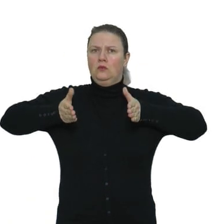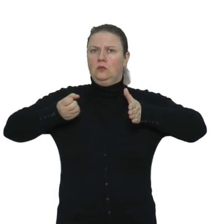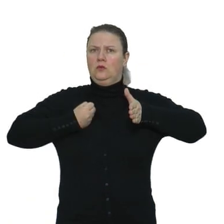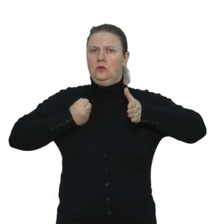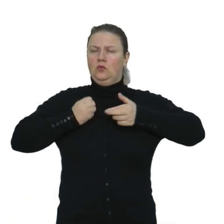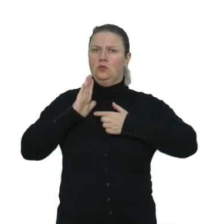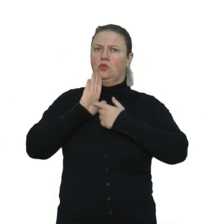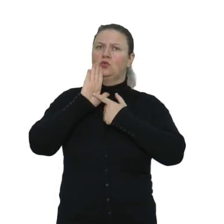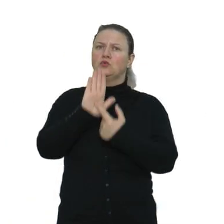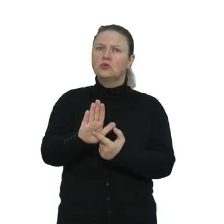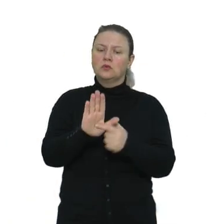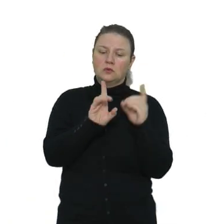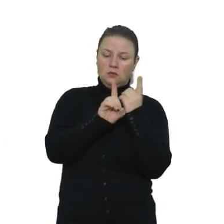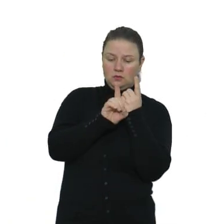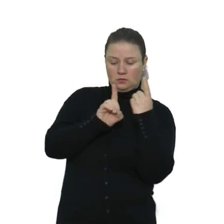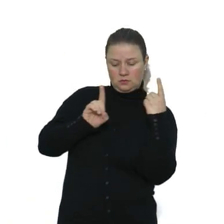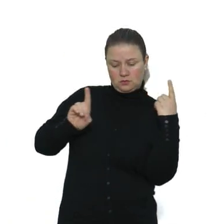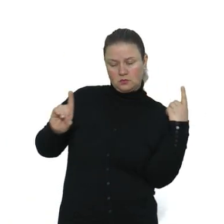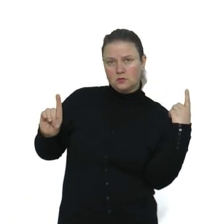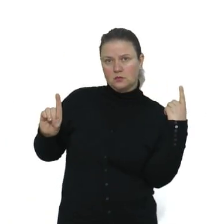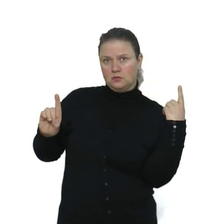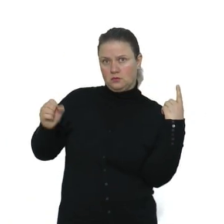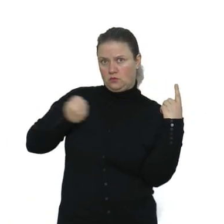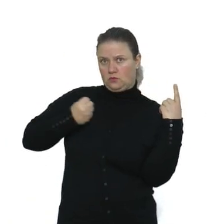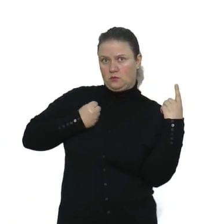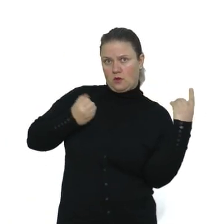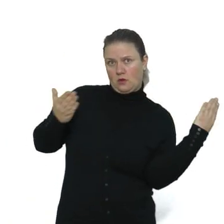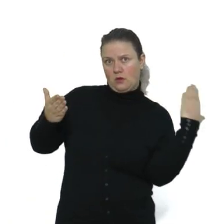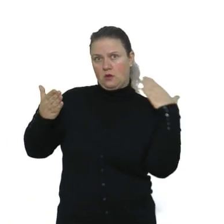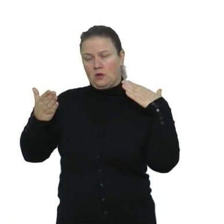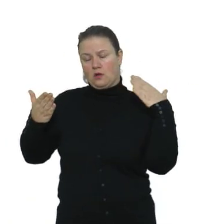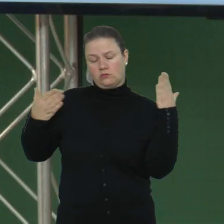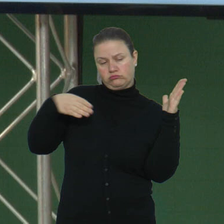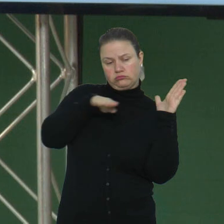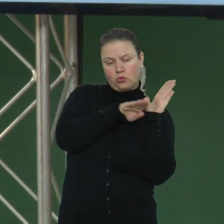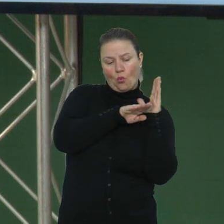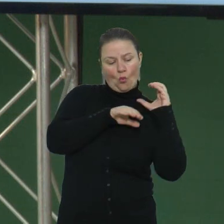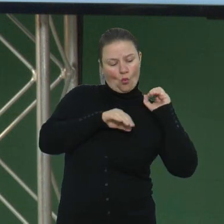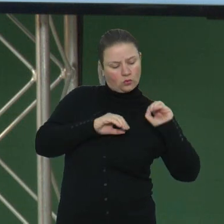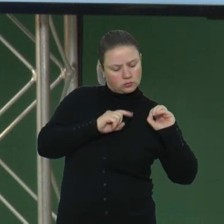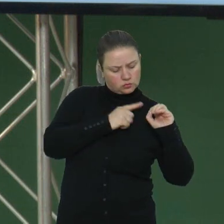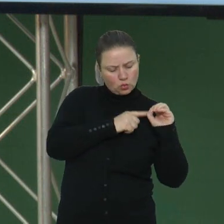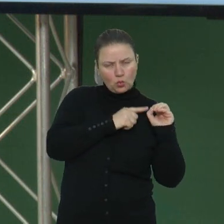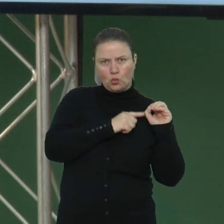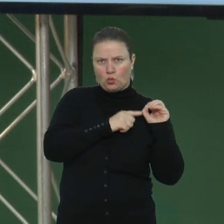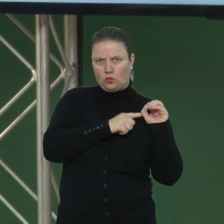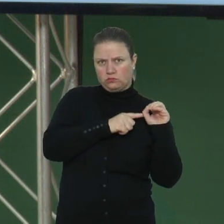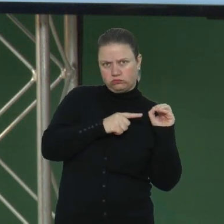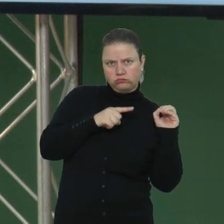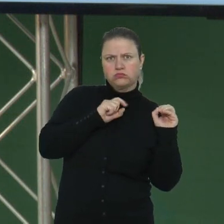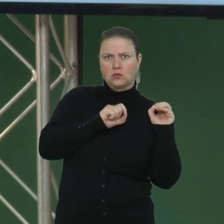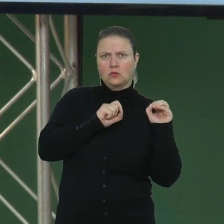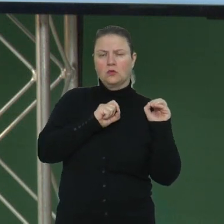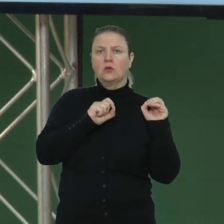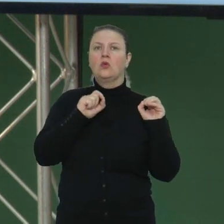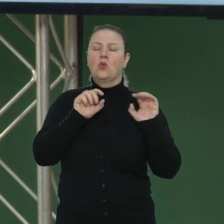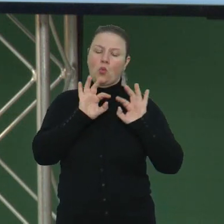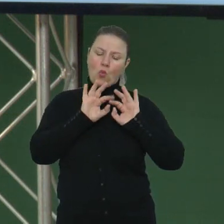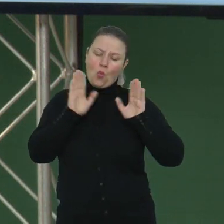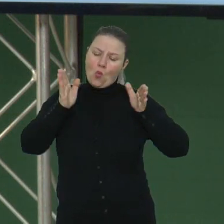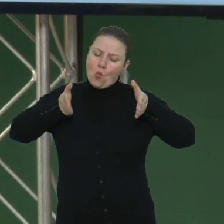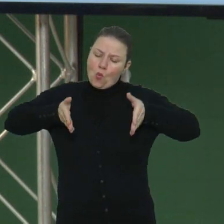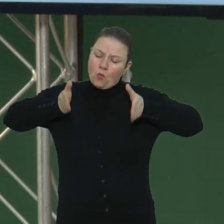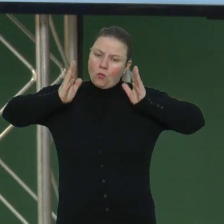reta real a distância desse número até o zero. Então, por que o módulo de 3? Porque lembra que eu falei para vocês que o módulo de